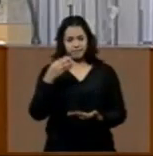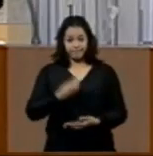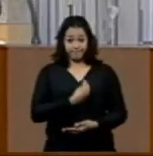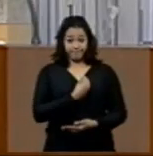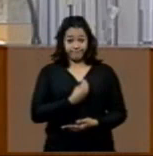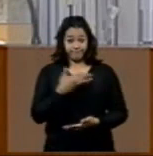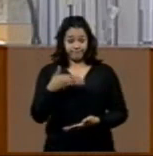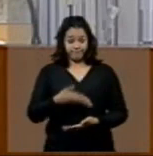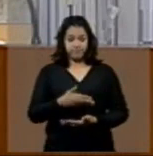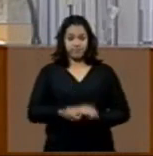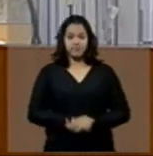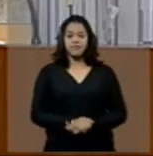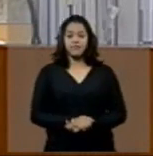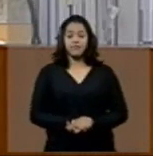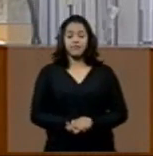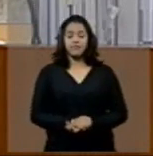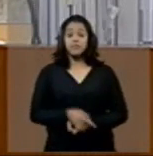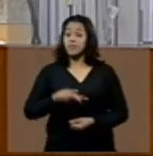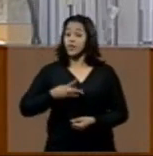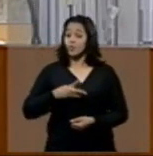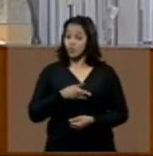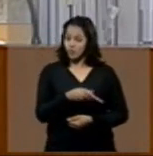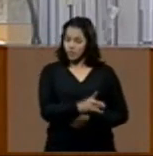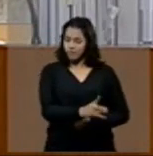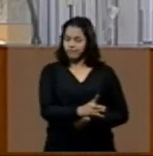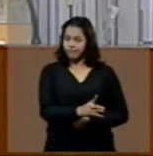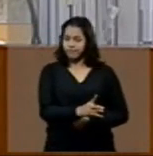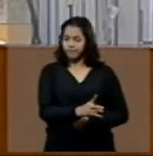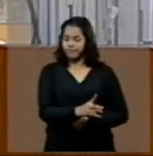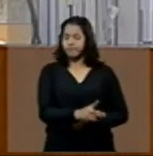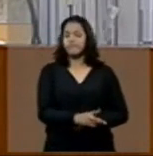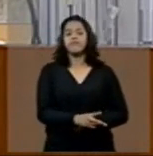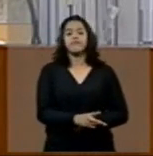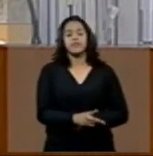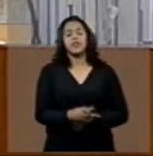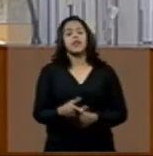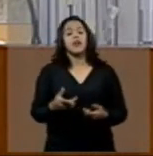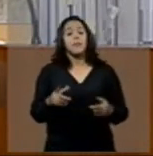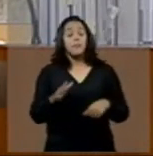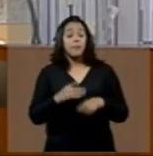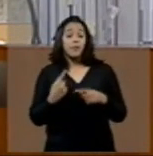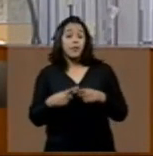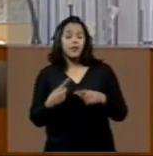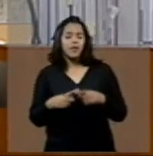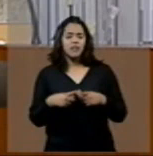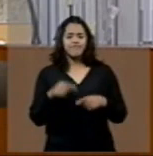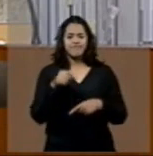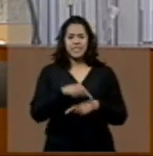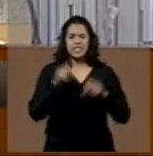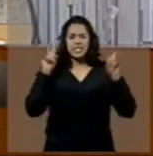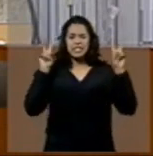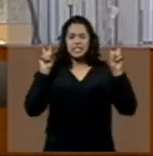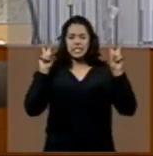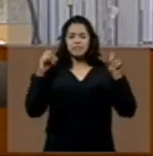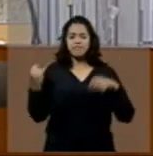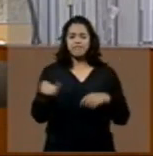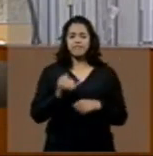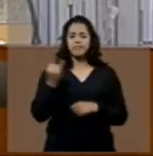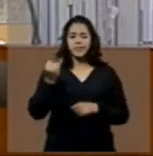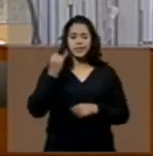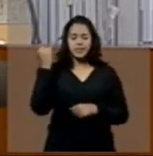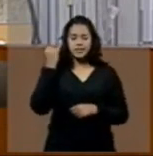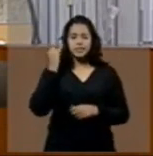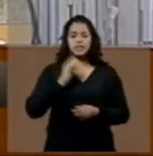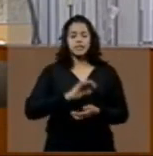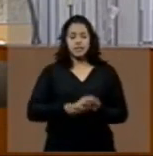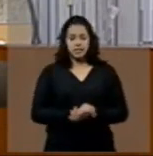Dando continuidade pela terceira sessão consecutiva, mas pela importância da matéria e a relevância